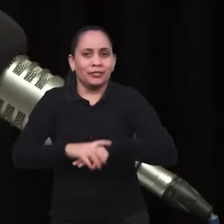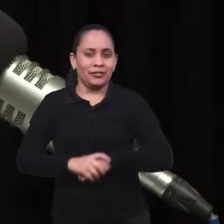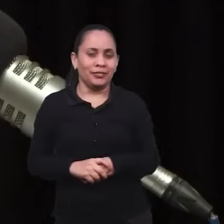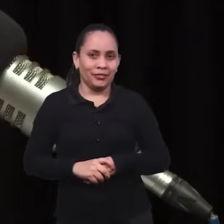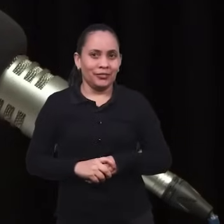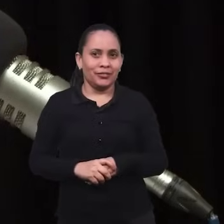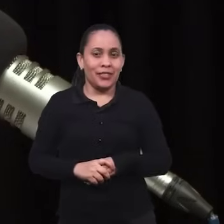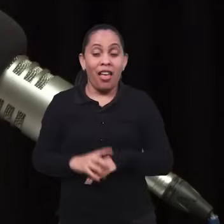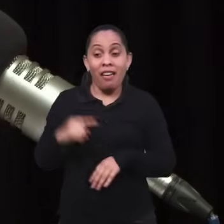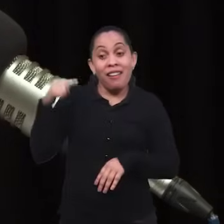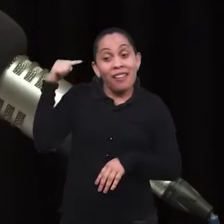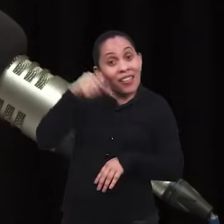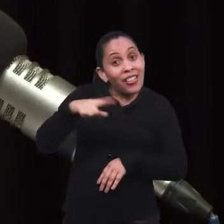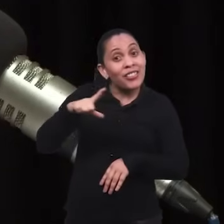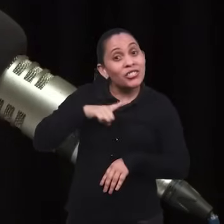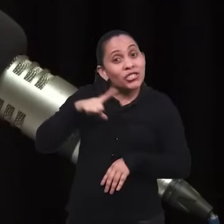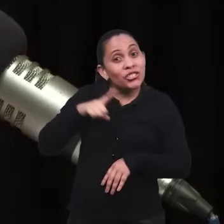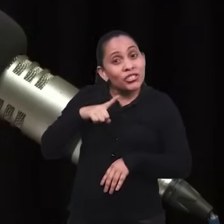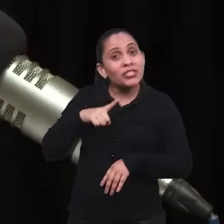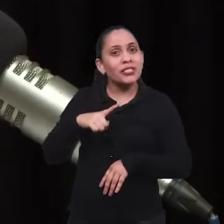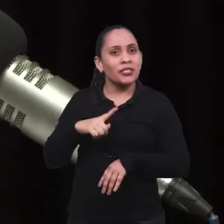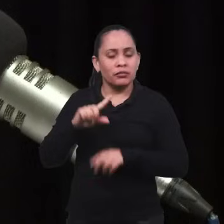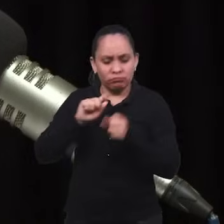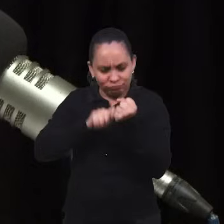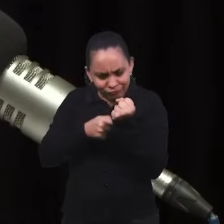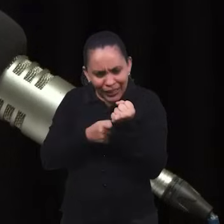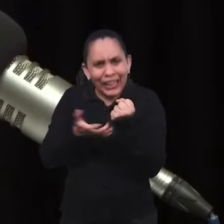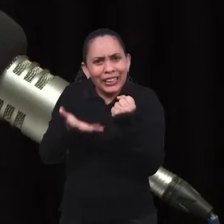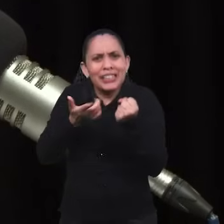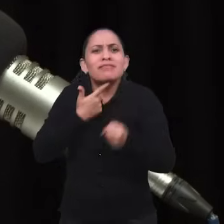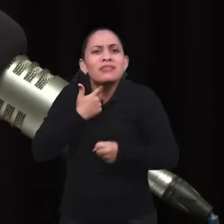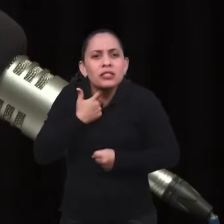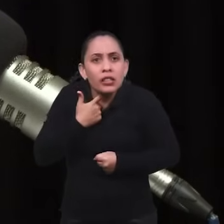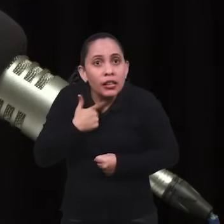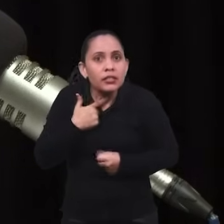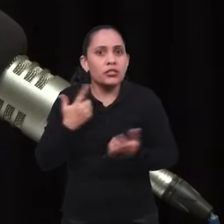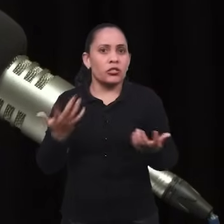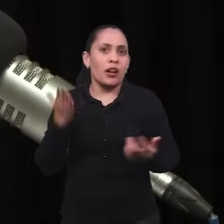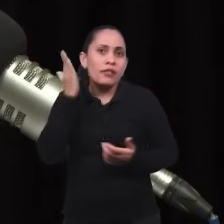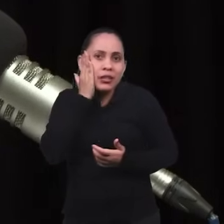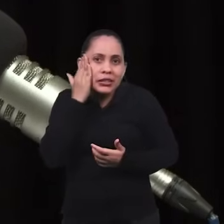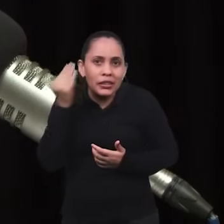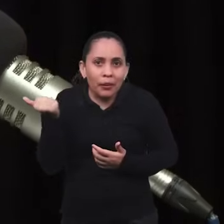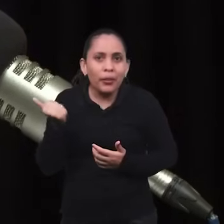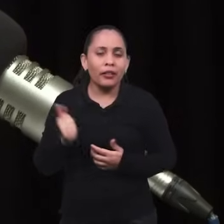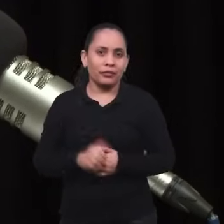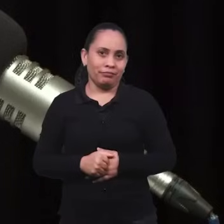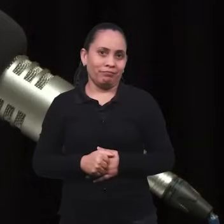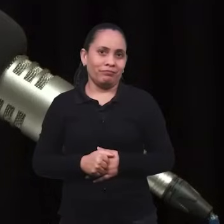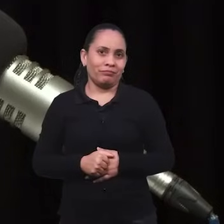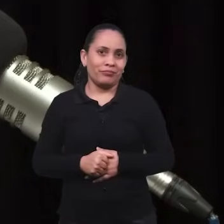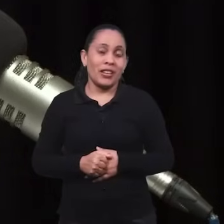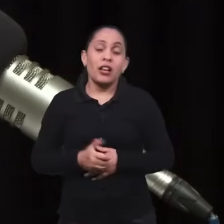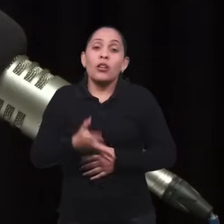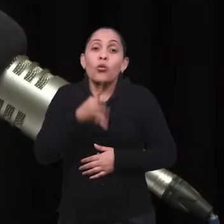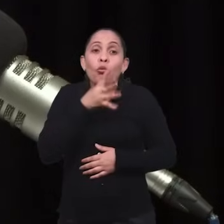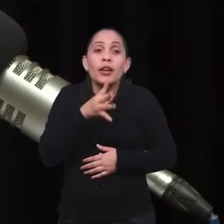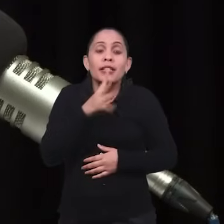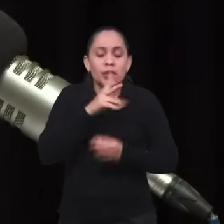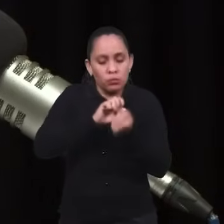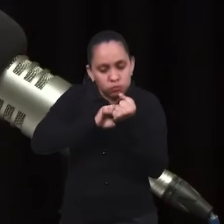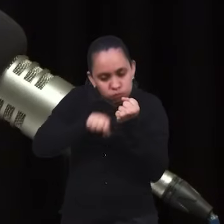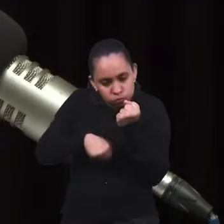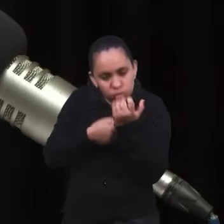alcançar o mistério. Né? Ela tinha esse mistério. Ela poderia, né, a partir do momento